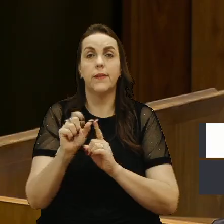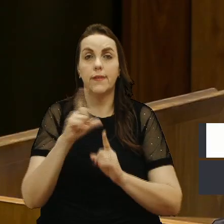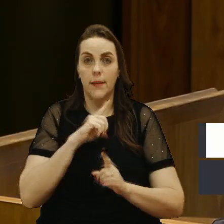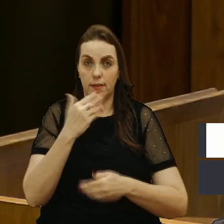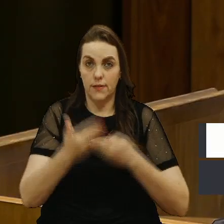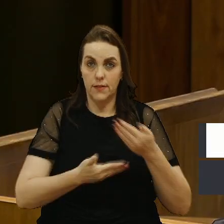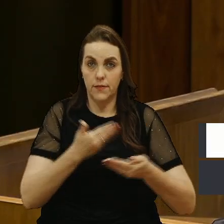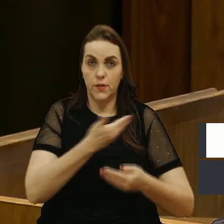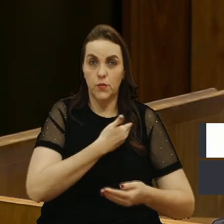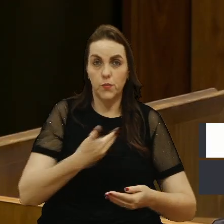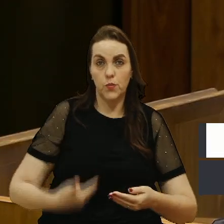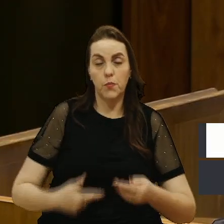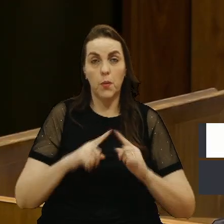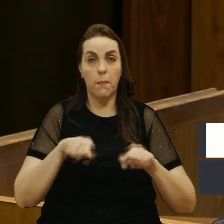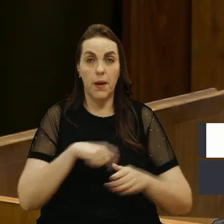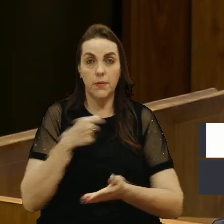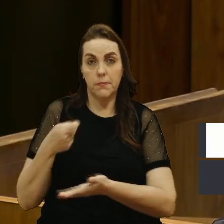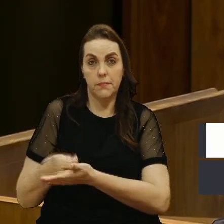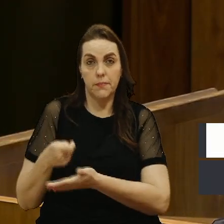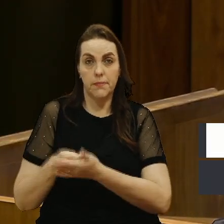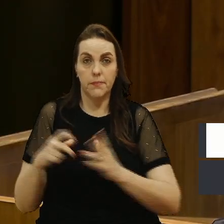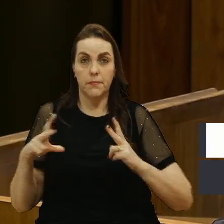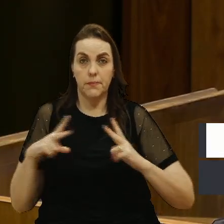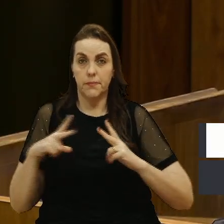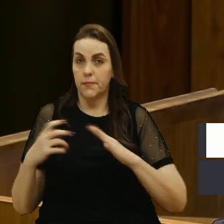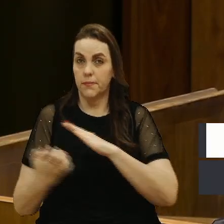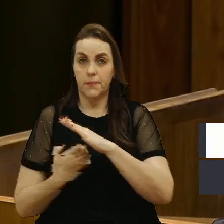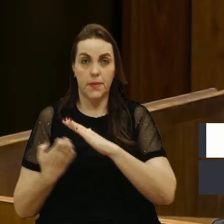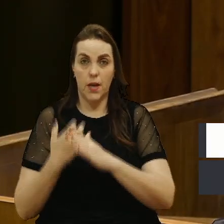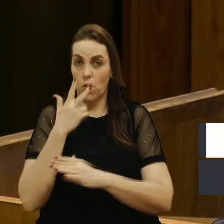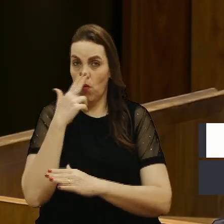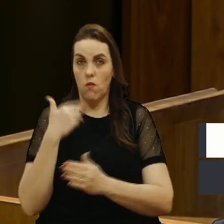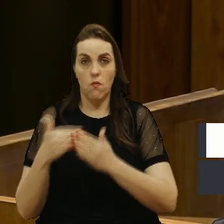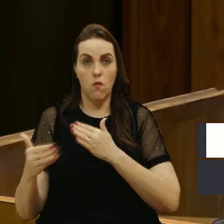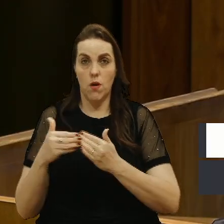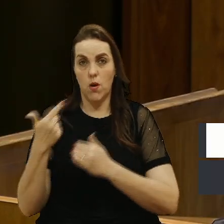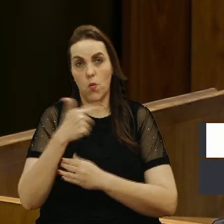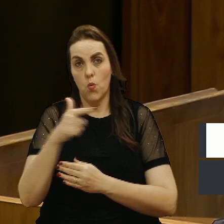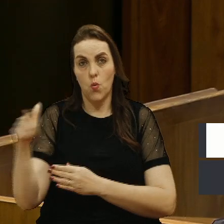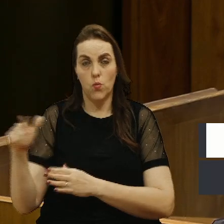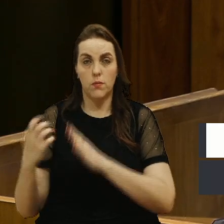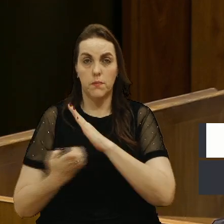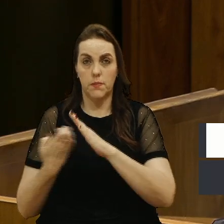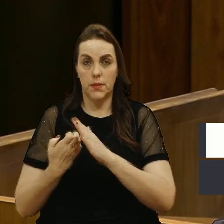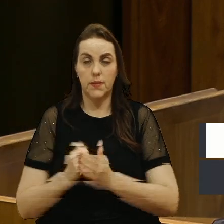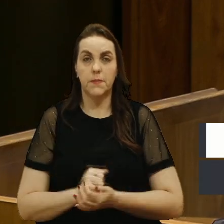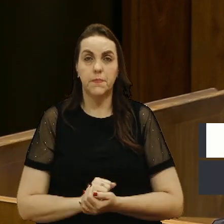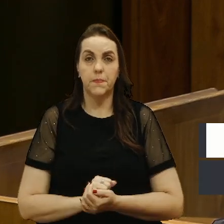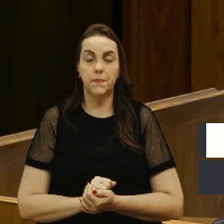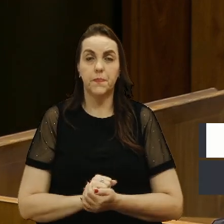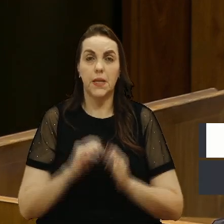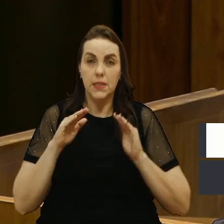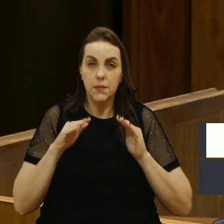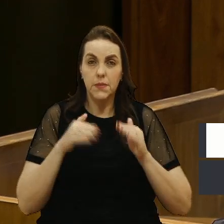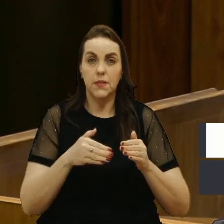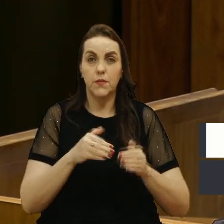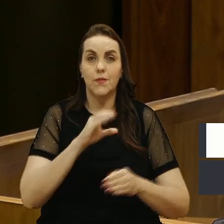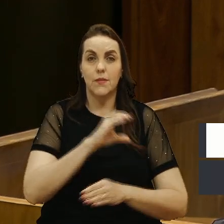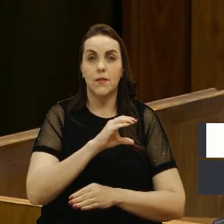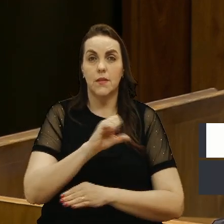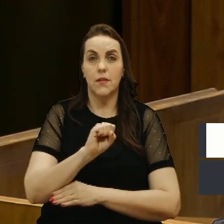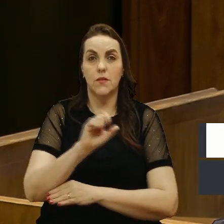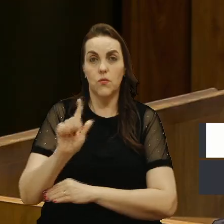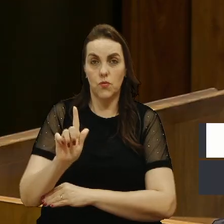as suas obrigações privadas, como uma empresa privada, como qualquer outra. Especificamente a CSG, ela tem,